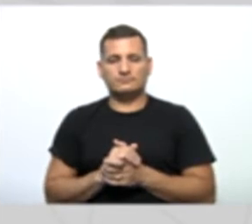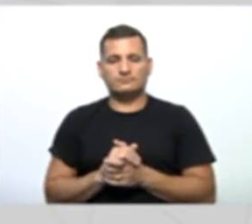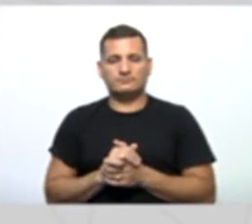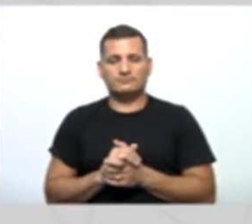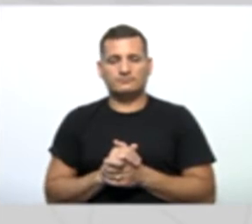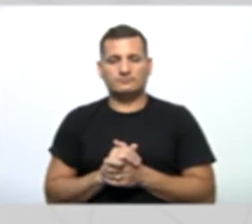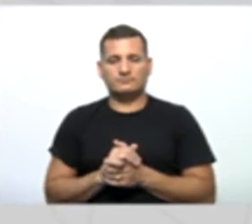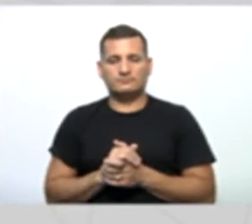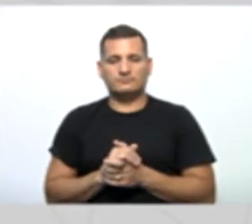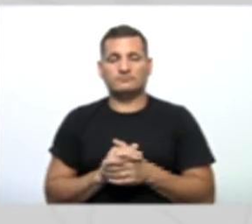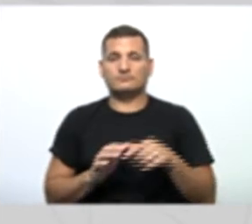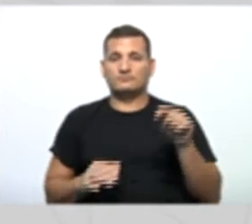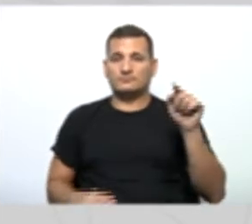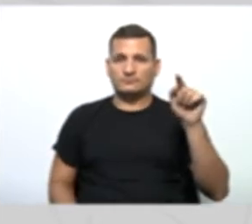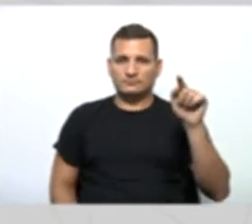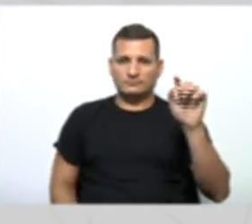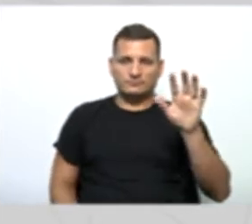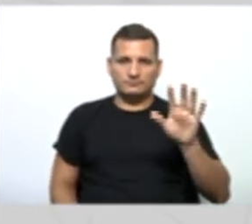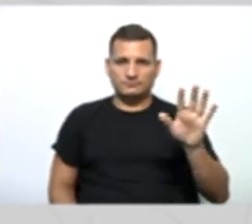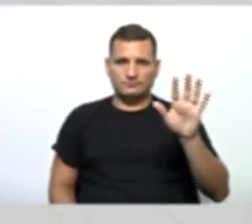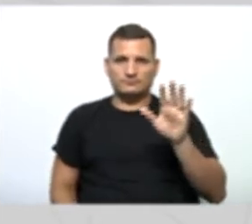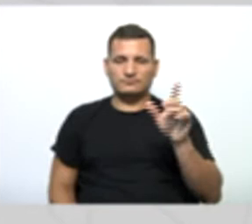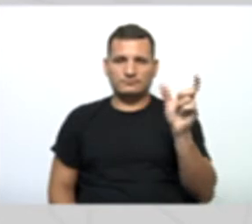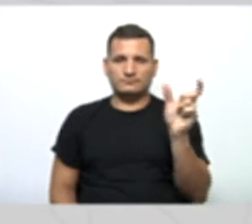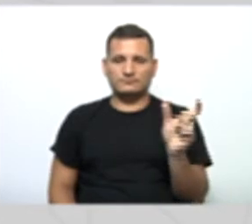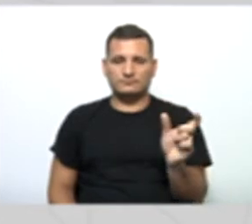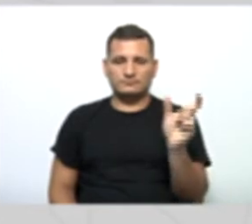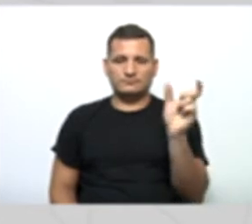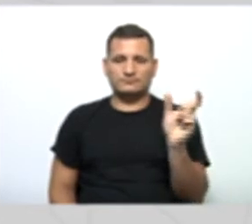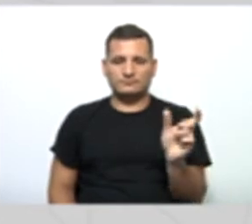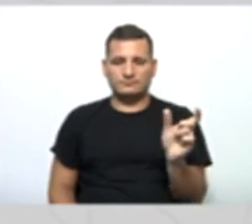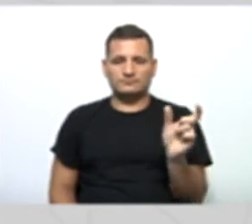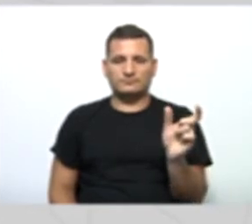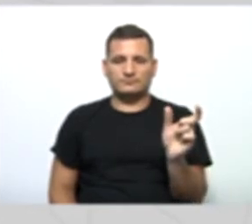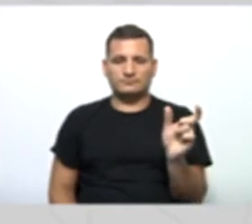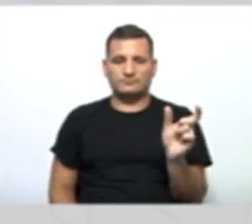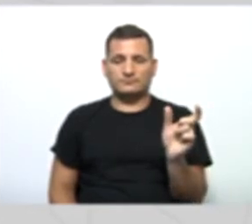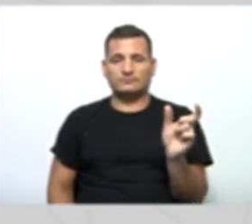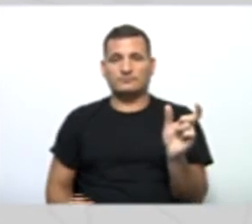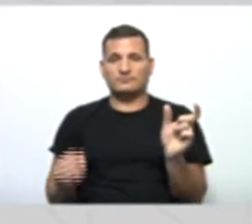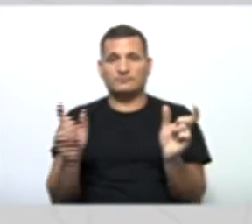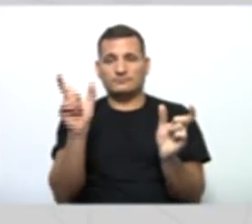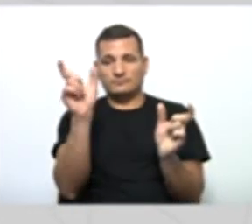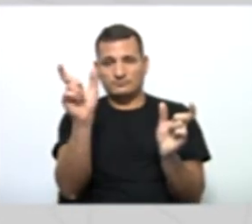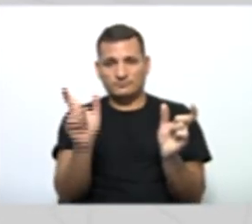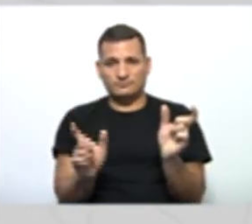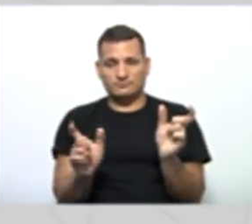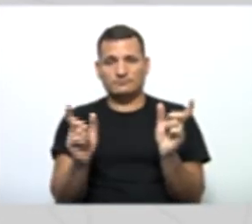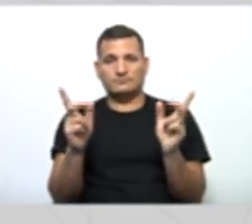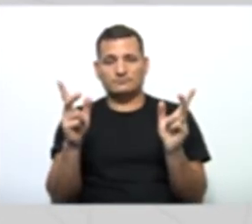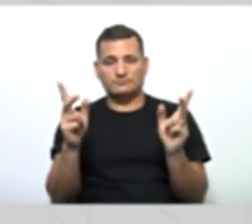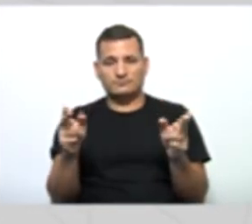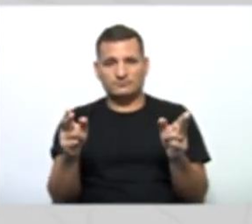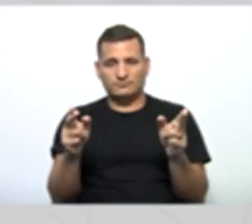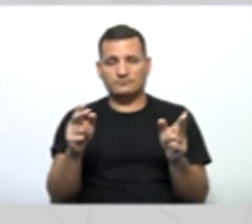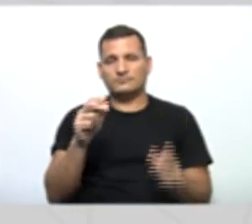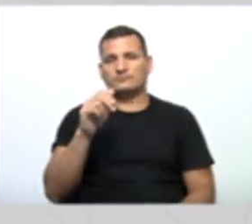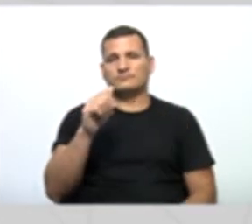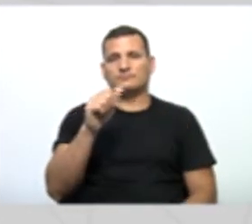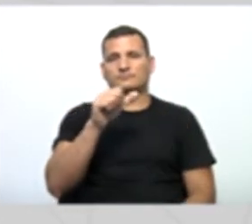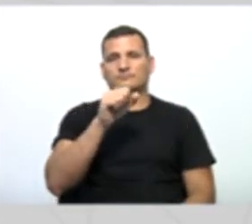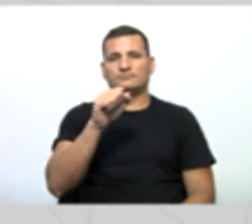esse espaçamento, né, no caso esse espaçamento que fosse igual ao aqui desse lado, eu teria um espaçamento